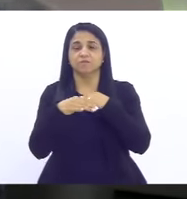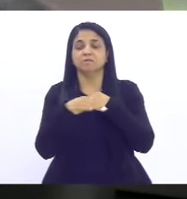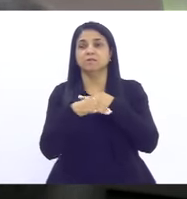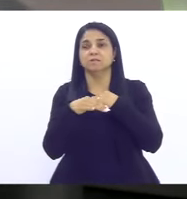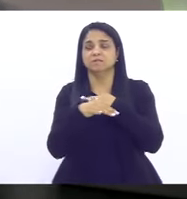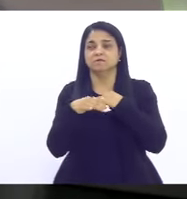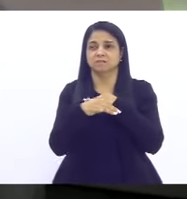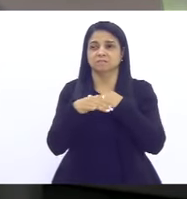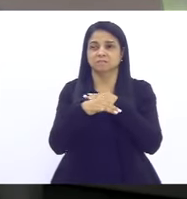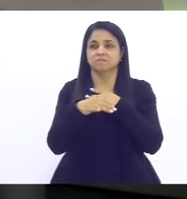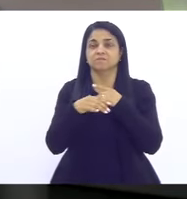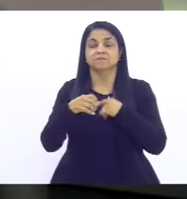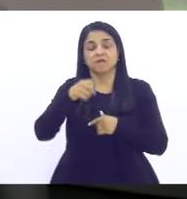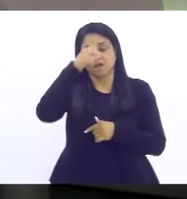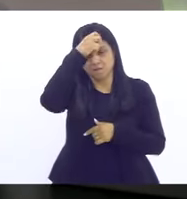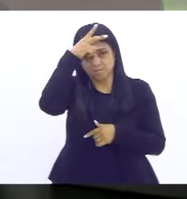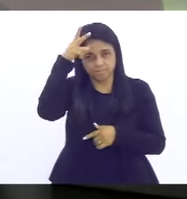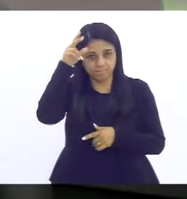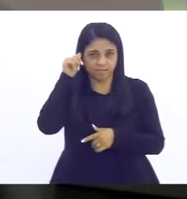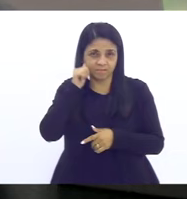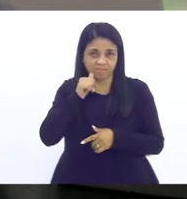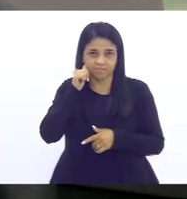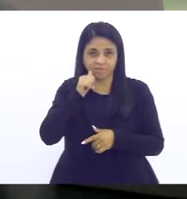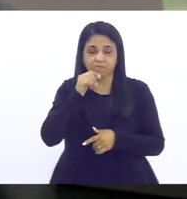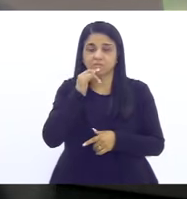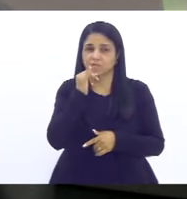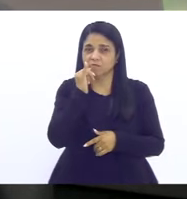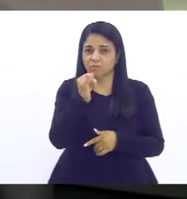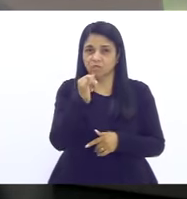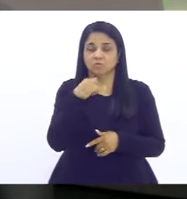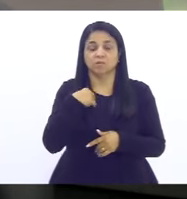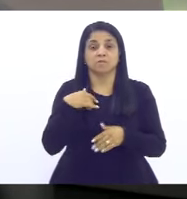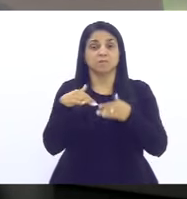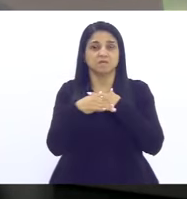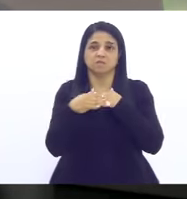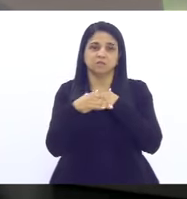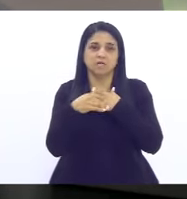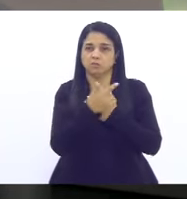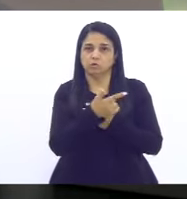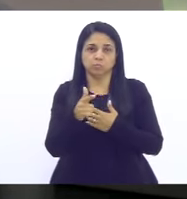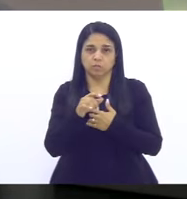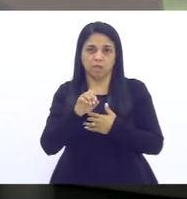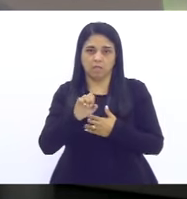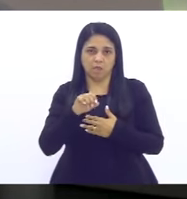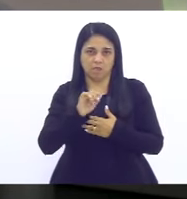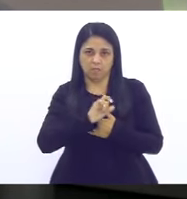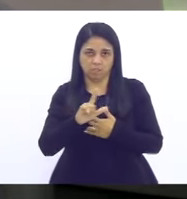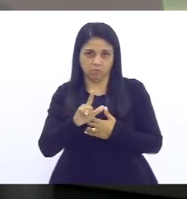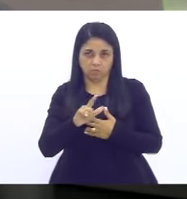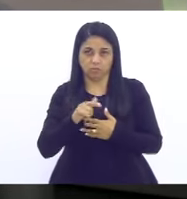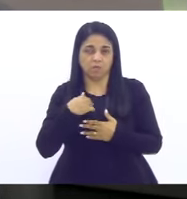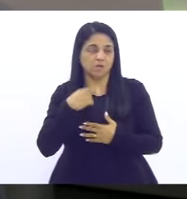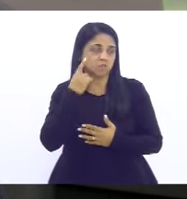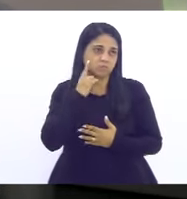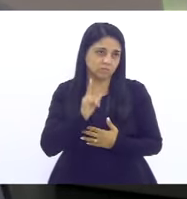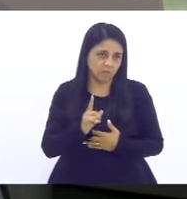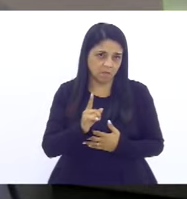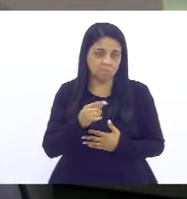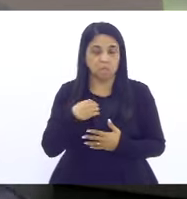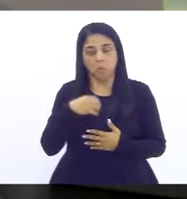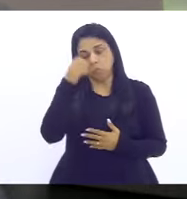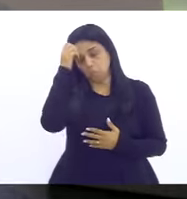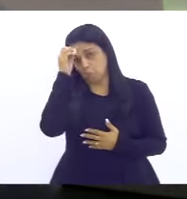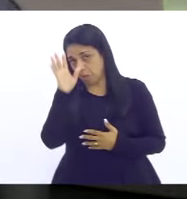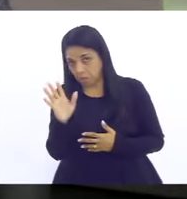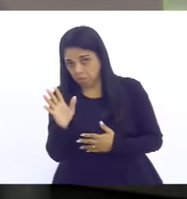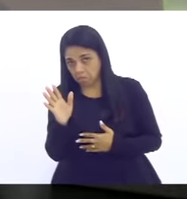e a prefeita disse no grupo o seguinte: na minha cidade não tem Enel, talvez ela não saiba, talvez ela não esteja lembrando,